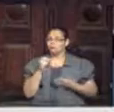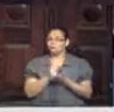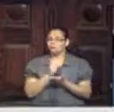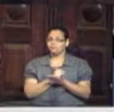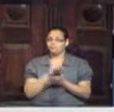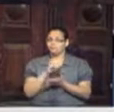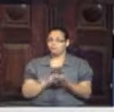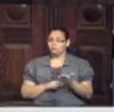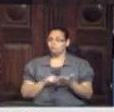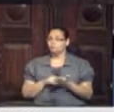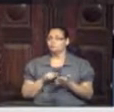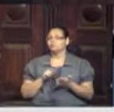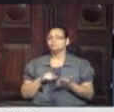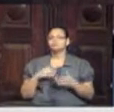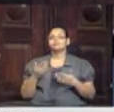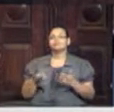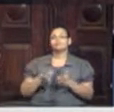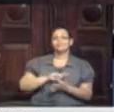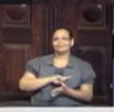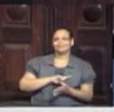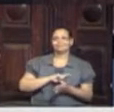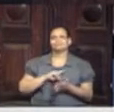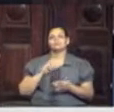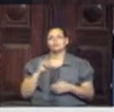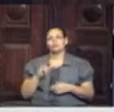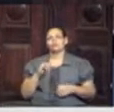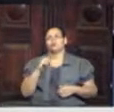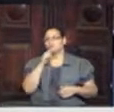de serviços sem cláusula